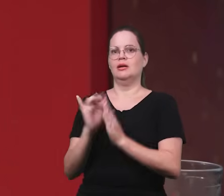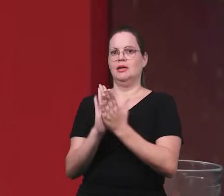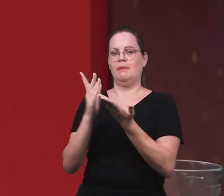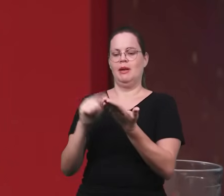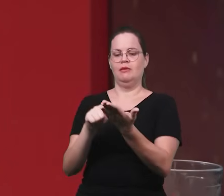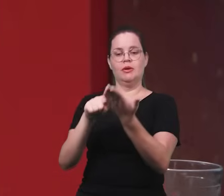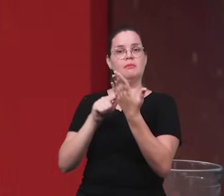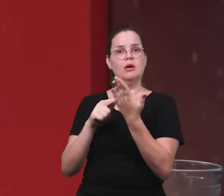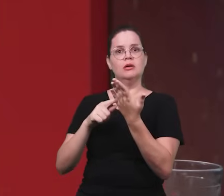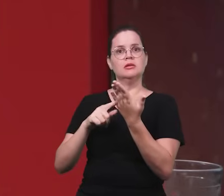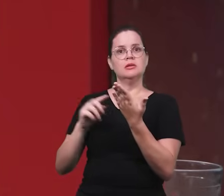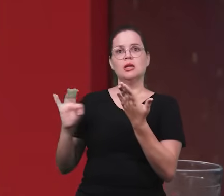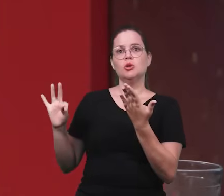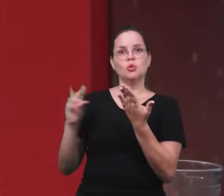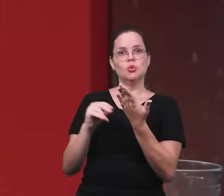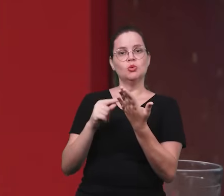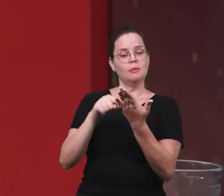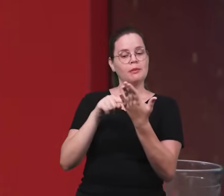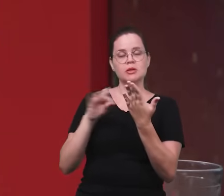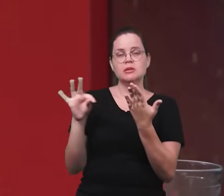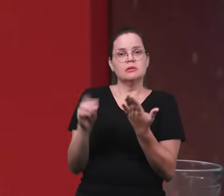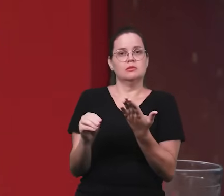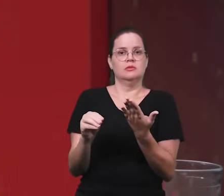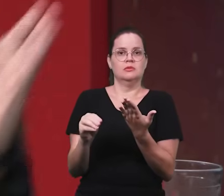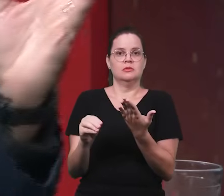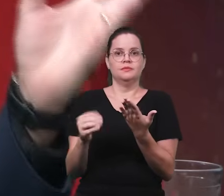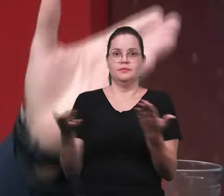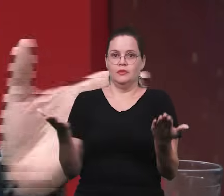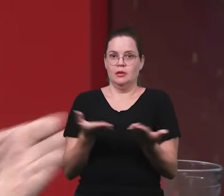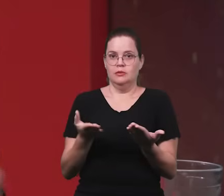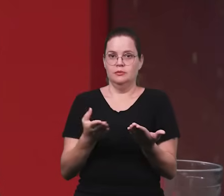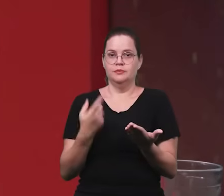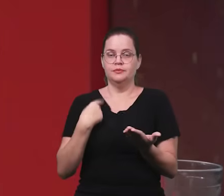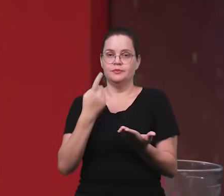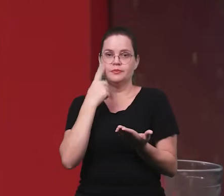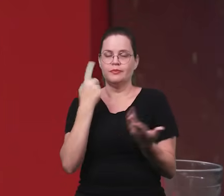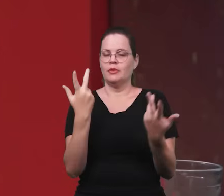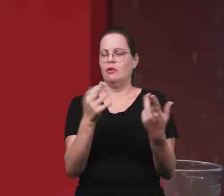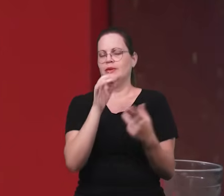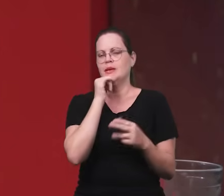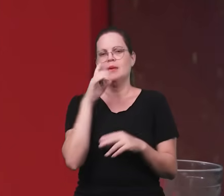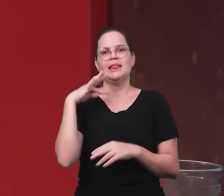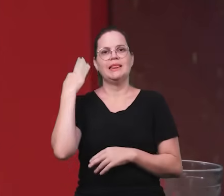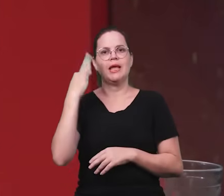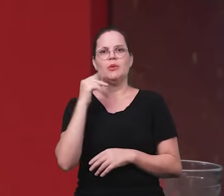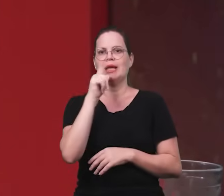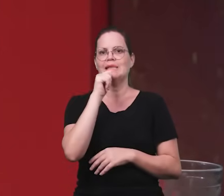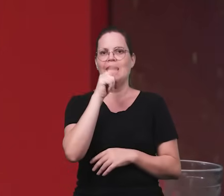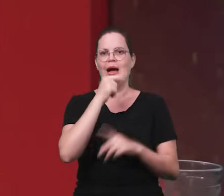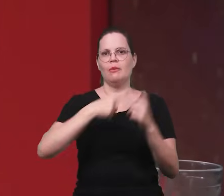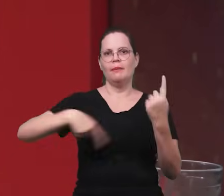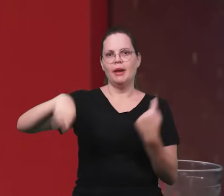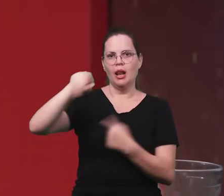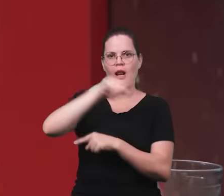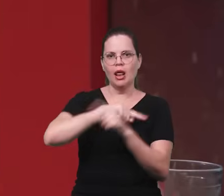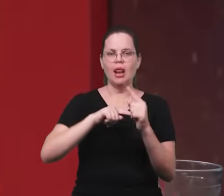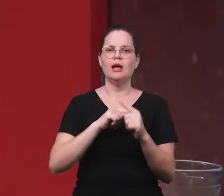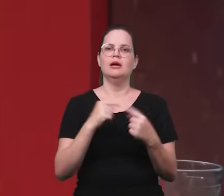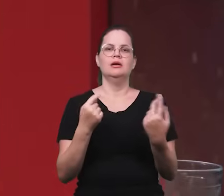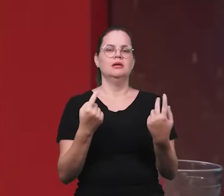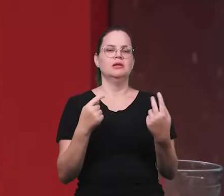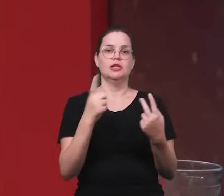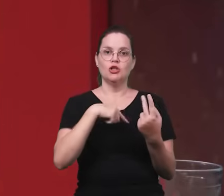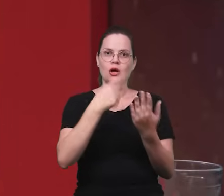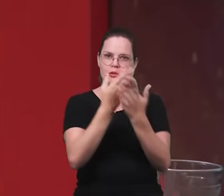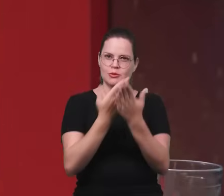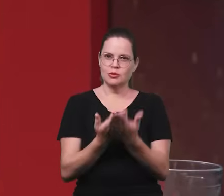direciona todas as coisas. E hoje nós vemos aqui o ciclo da água, nós estamos trabalhando no livro de Jó, e nós estamos